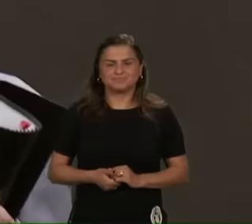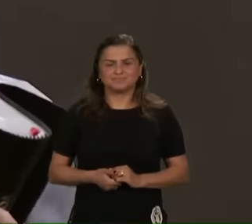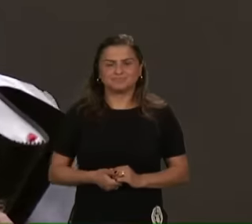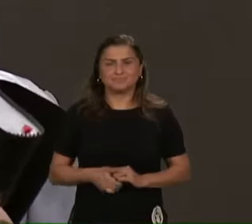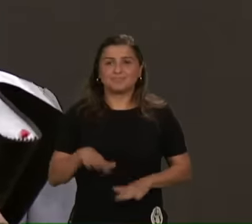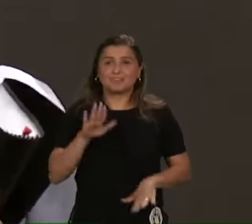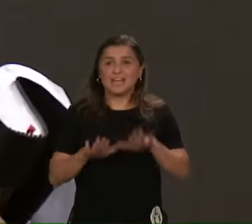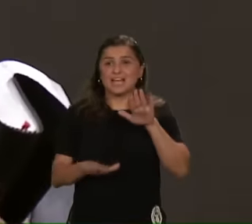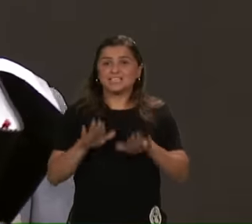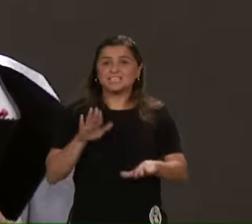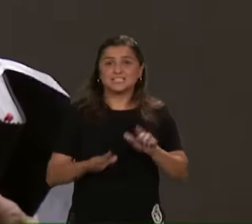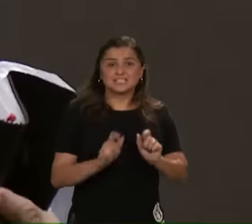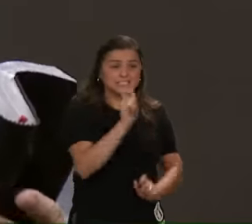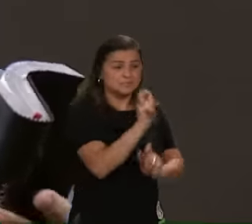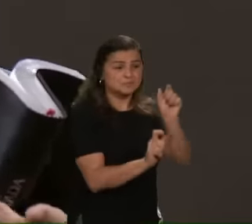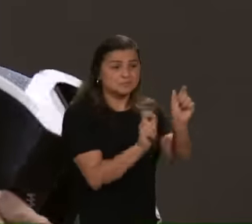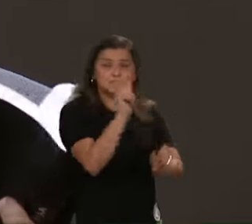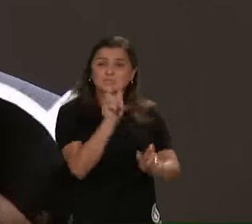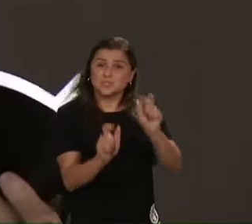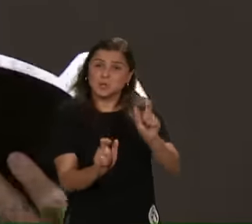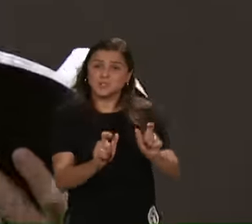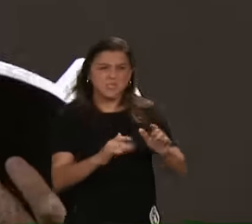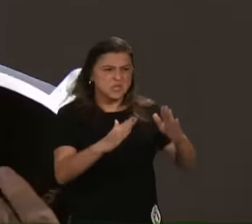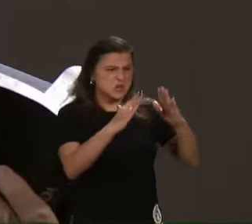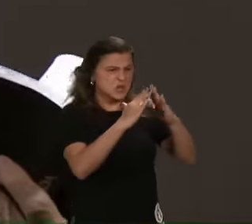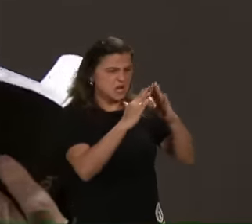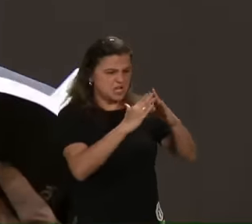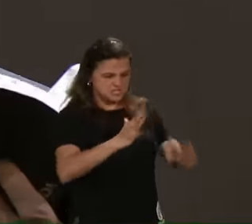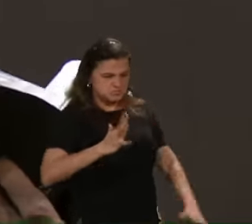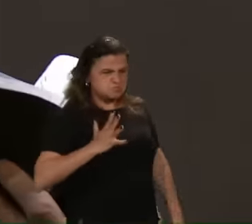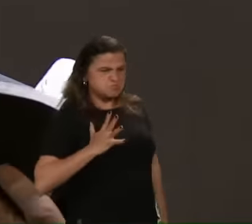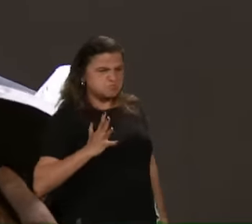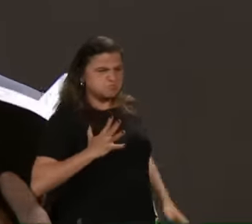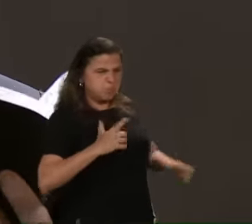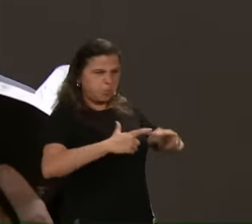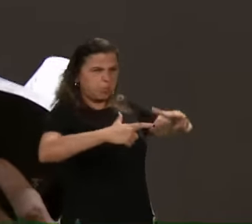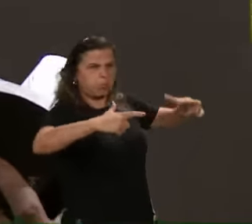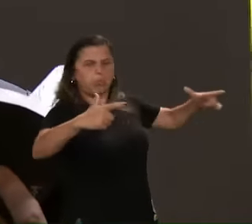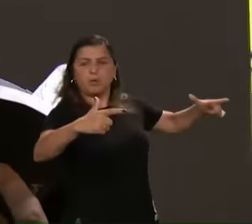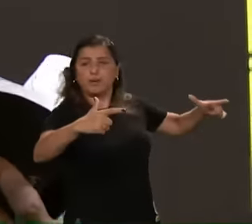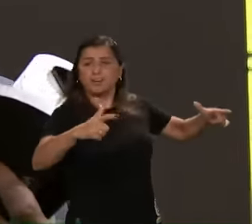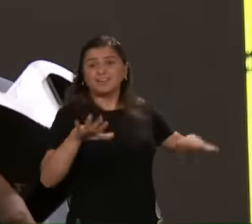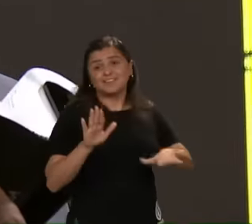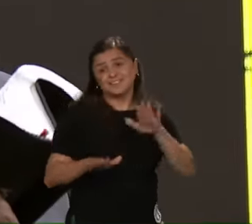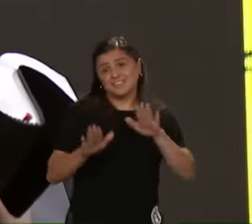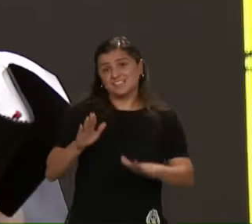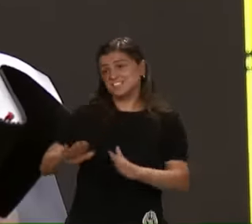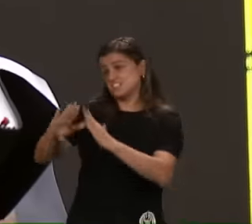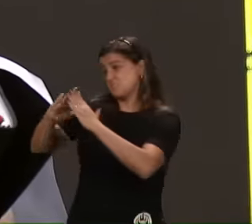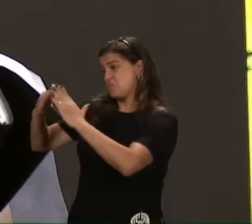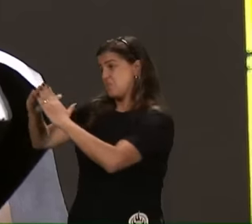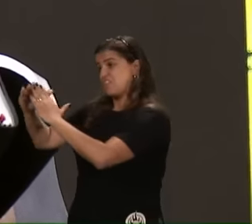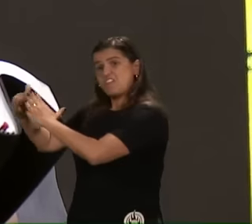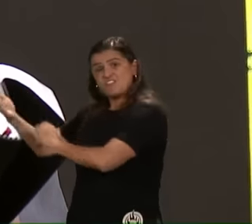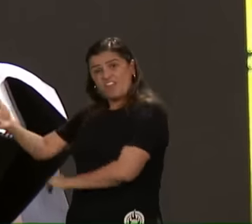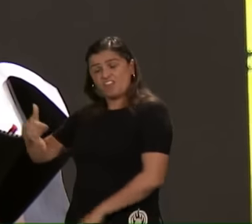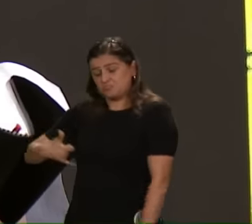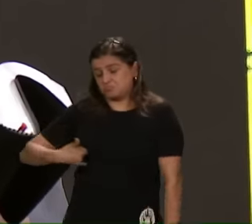Muitas vezes pessoas que moram num palácio são humildes, e aqueles que moram muitas vezes na favela são